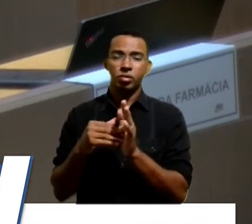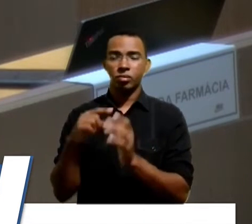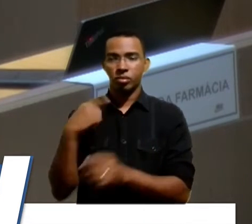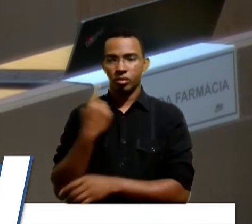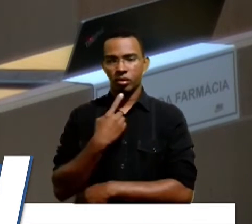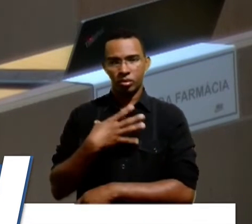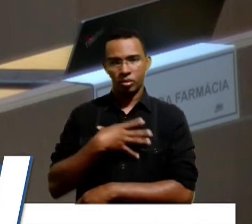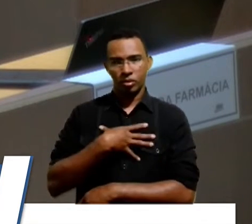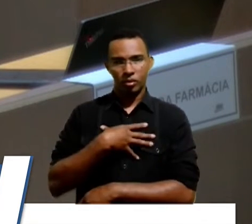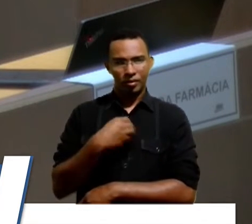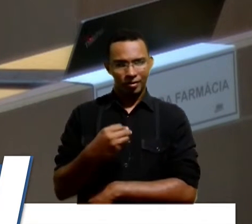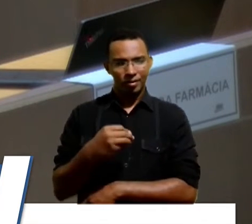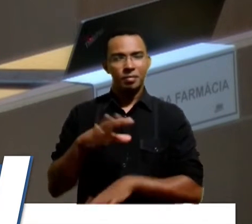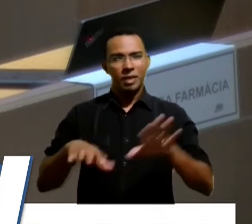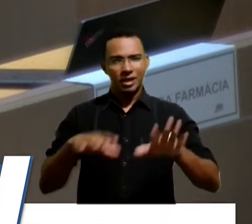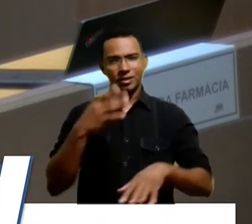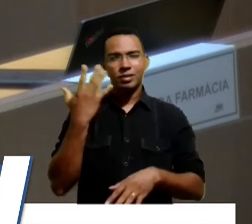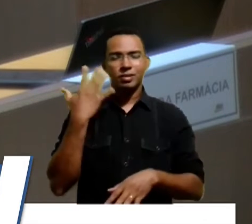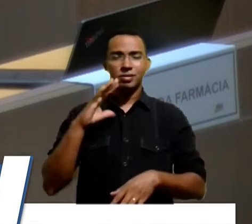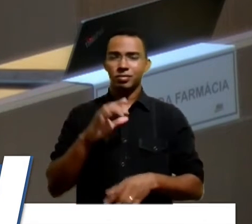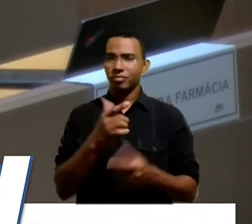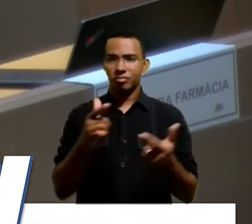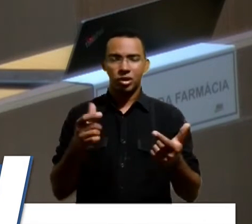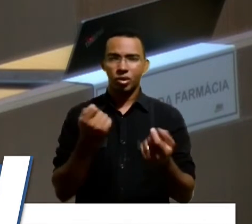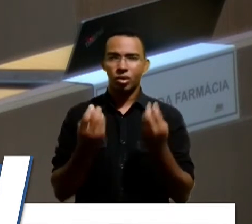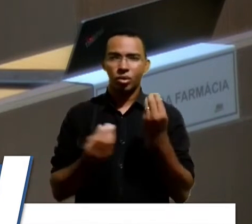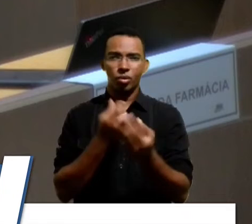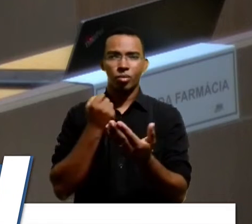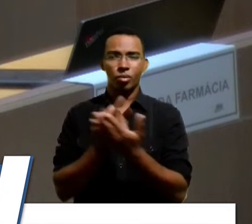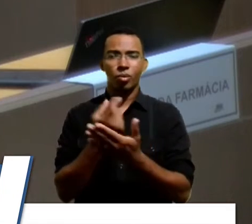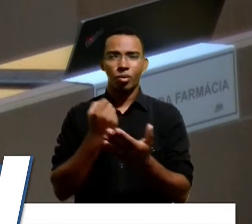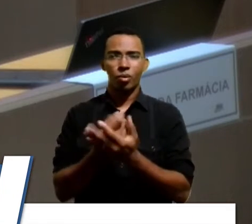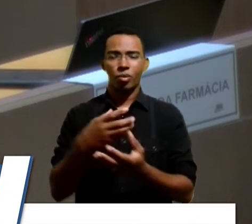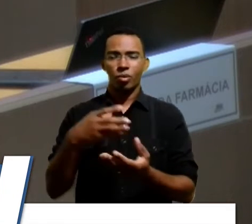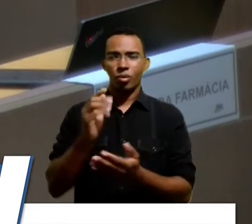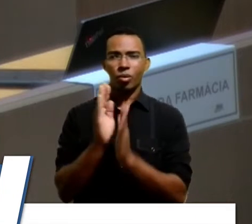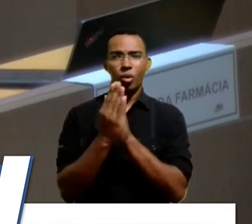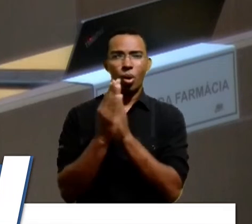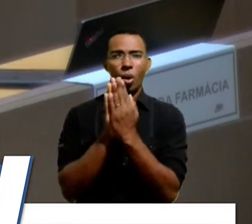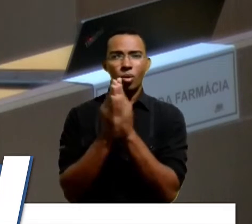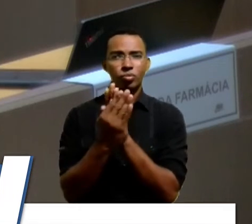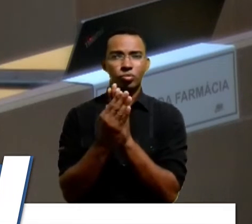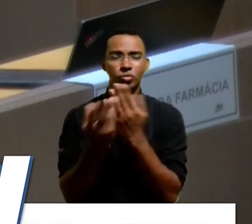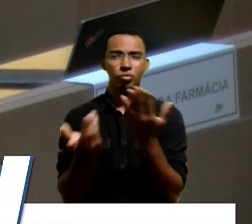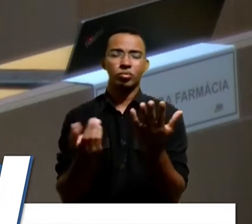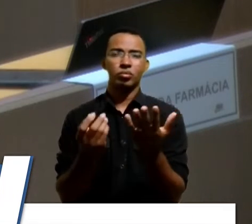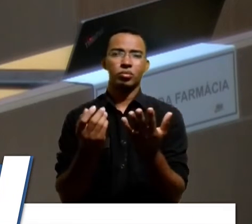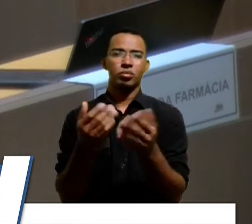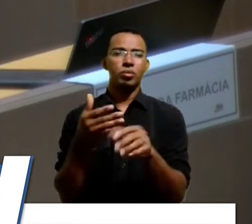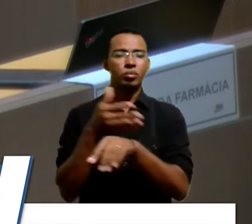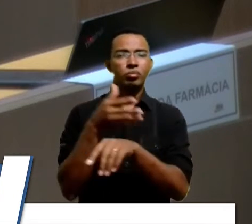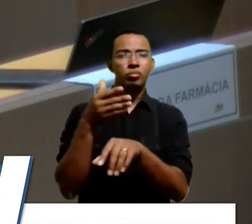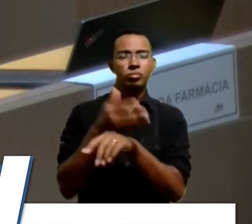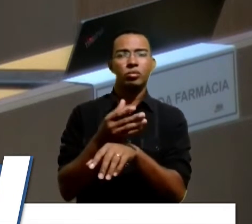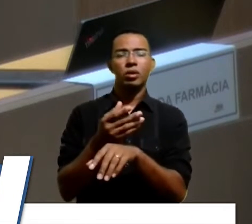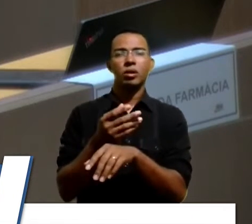Mas muitas daquelas crianças não têm condição de comprar uma bonequinha, não ter oportunidade de ver um show com os seus